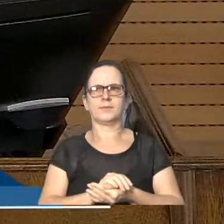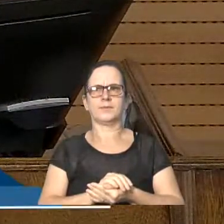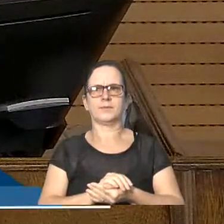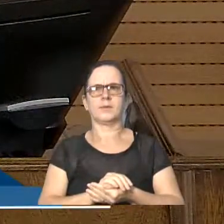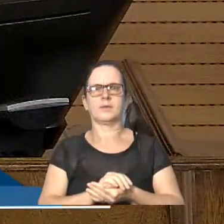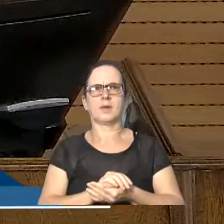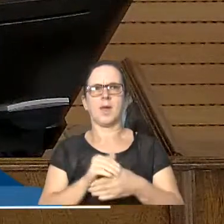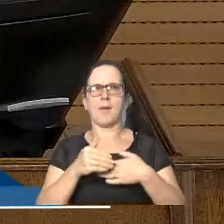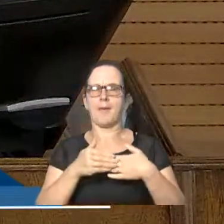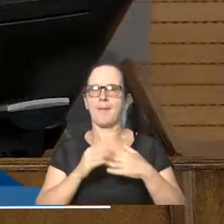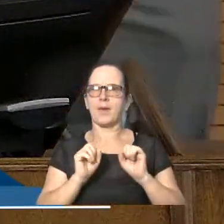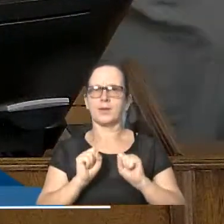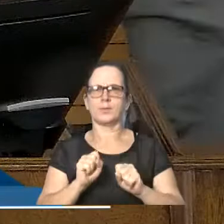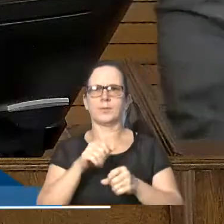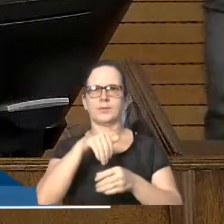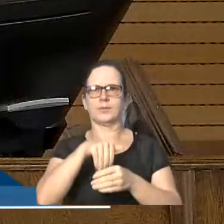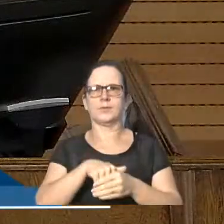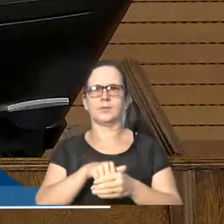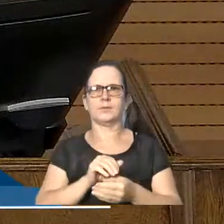deixando claro que está aberta a votação.